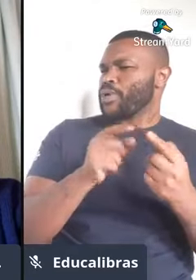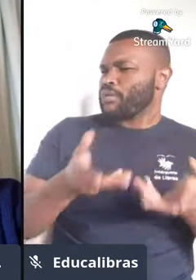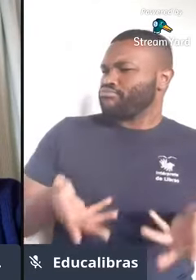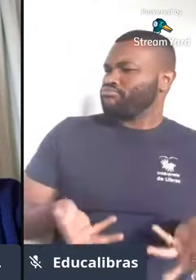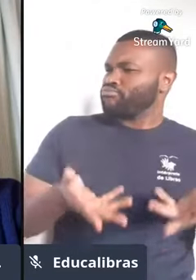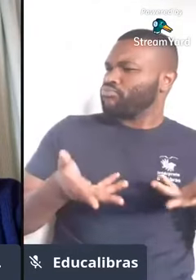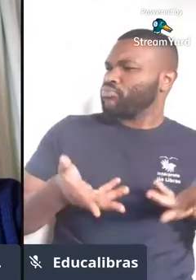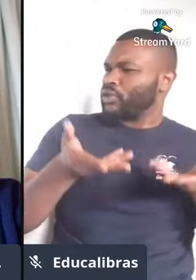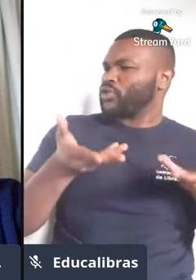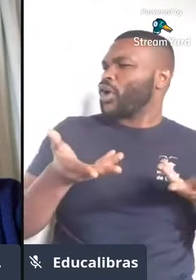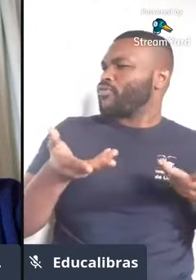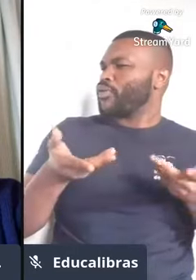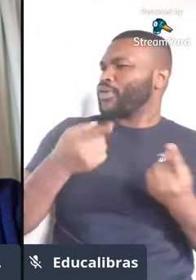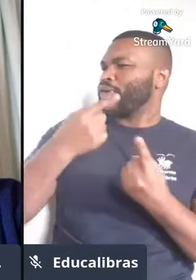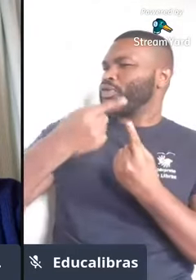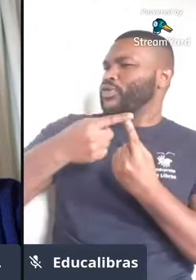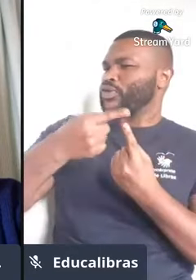outro tipo